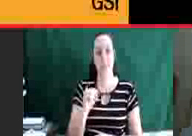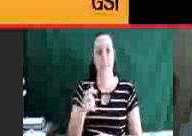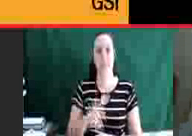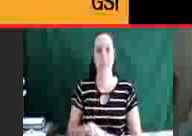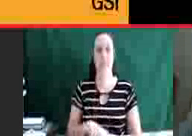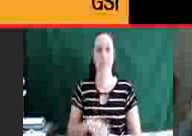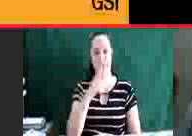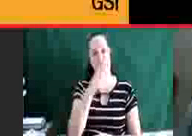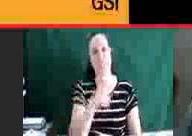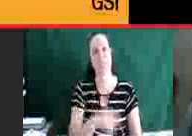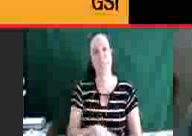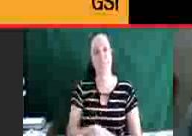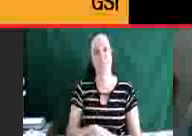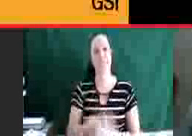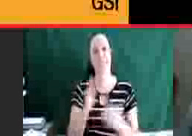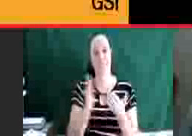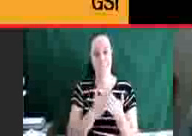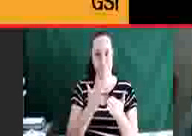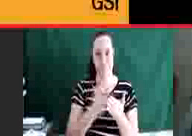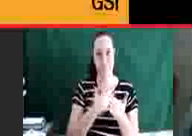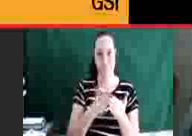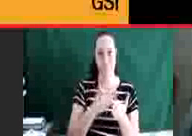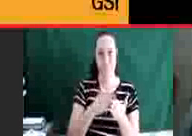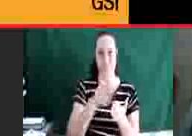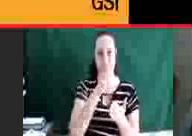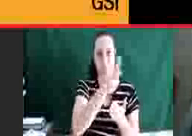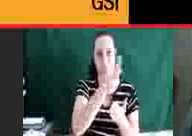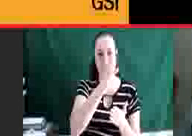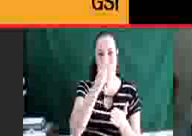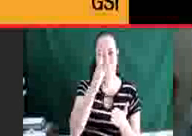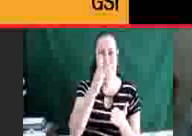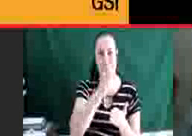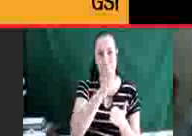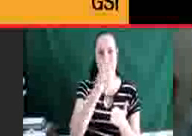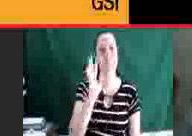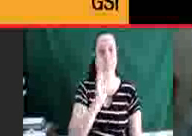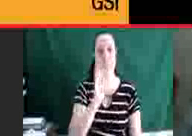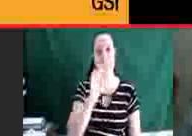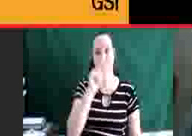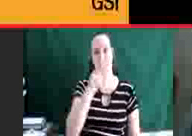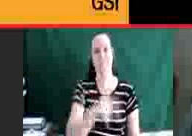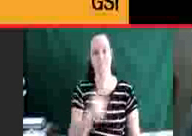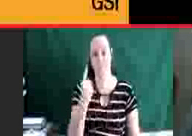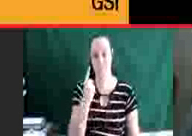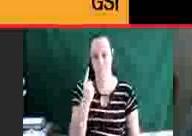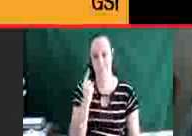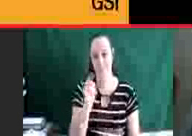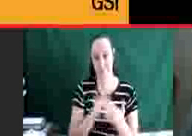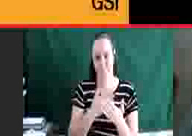Chegaram ou não? Quem pode me falar o que é o DNS?